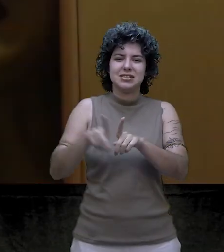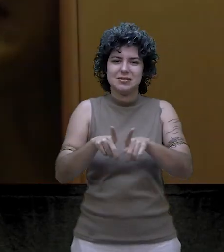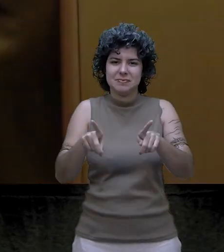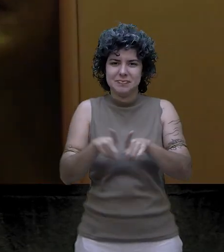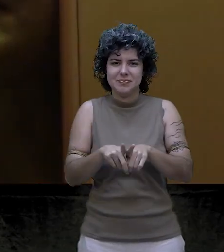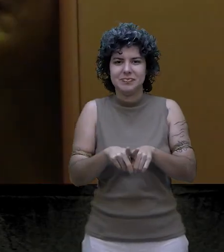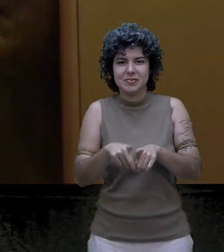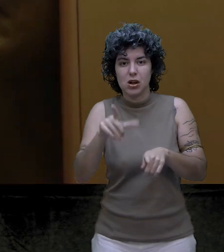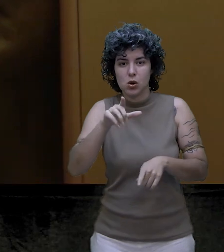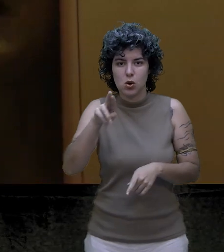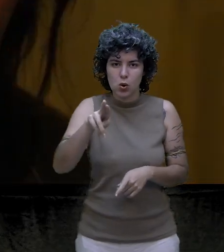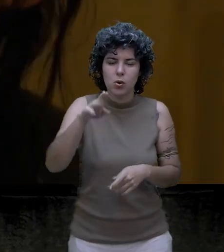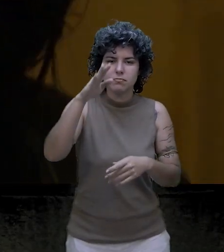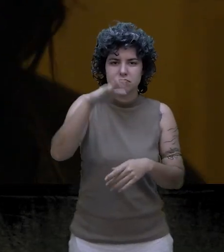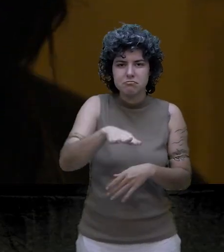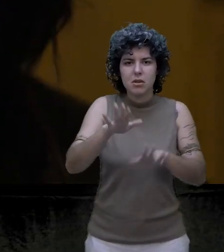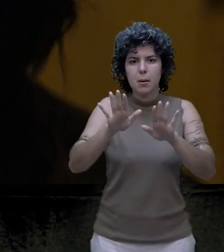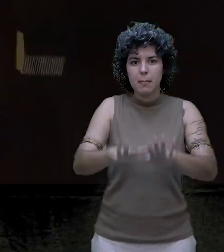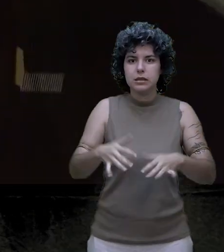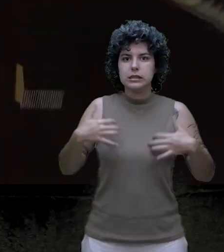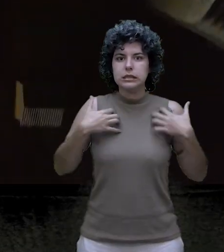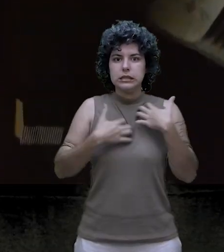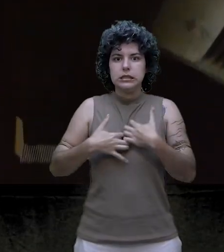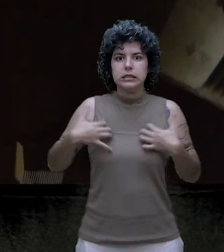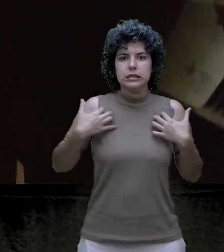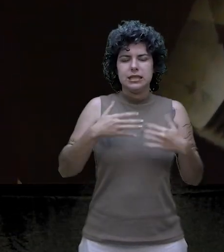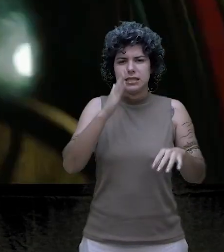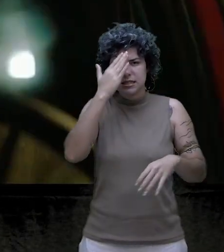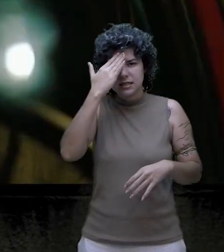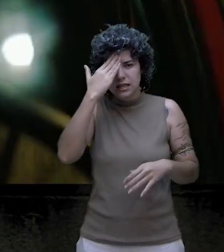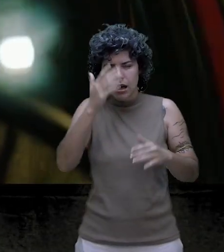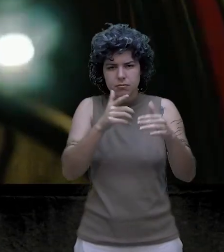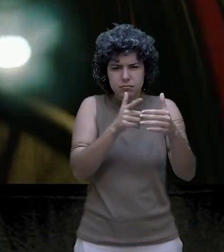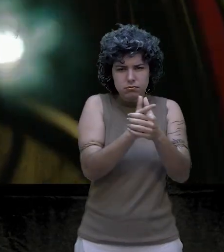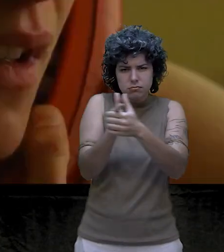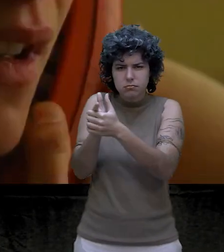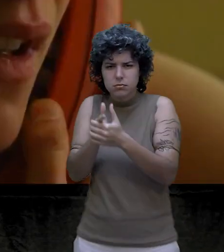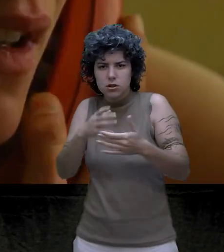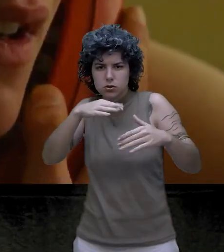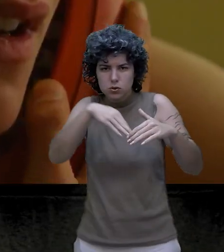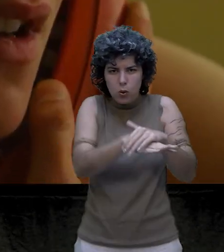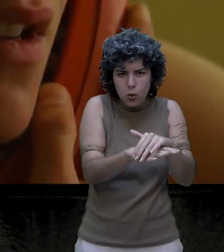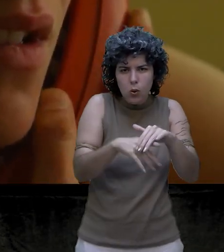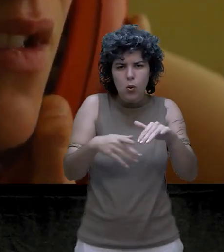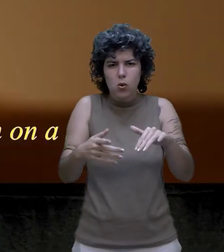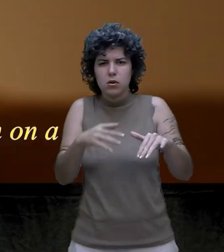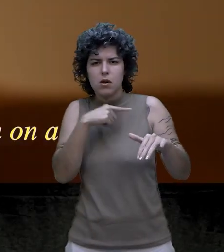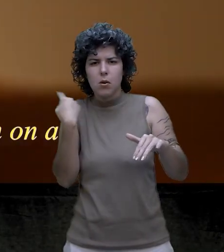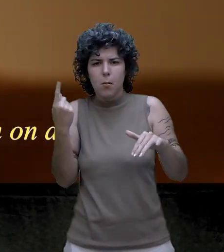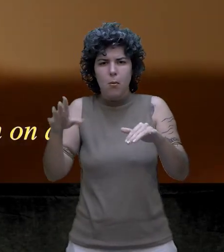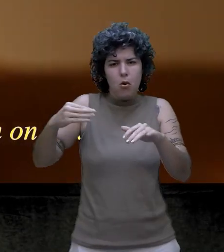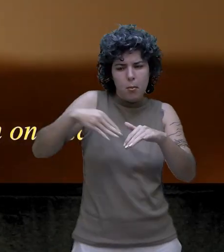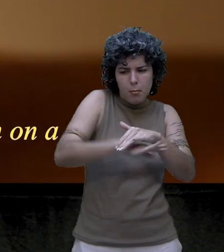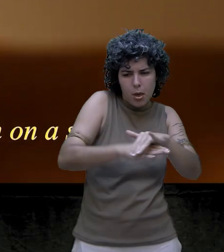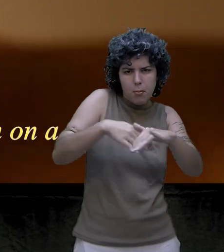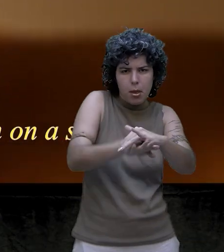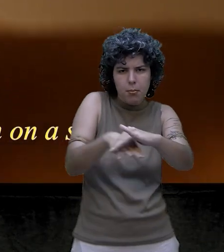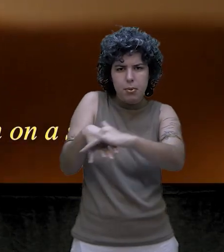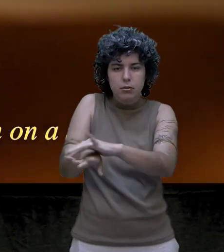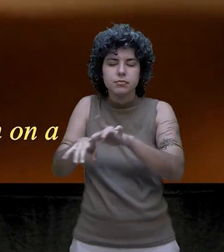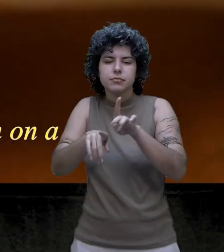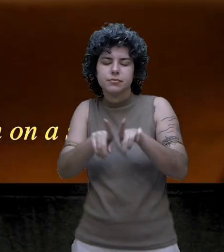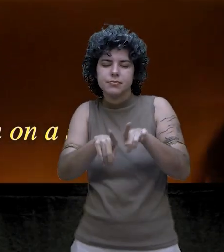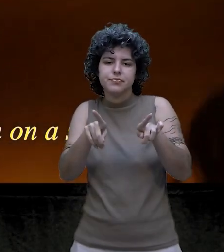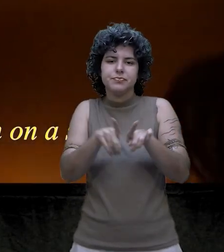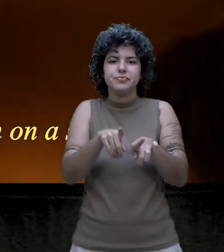sinistra. Sabe esconder cadáver, manipular armas e dar lição de sobrevivência em cidade conservadora. O sexo entre